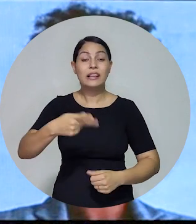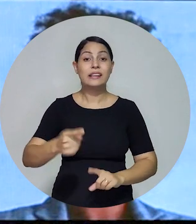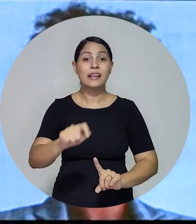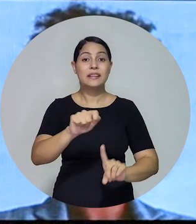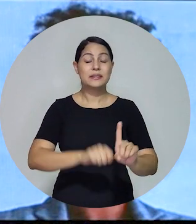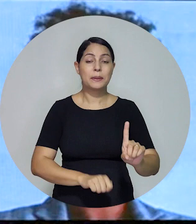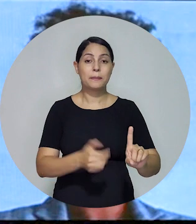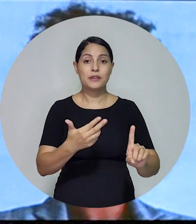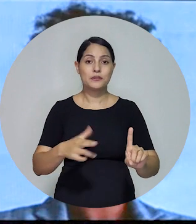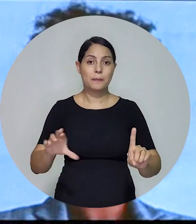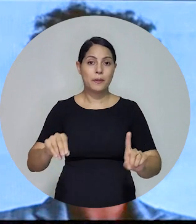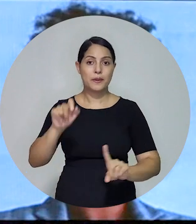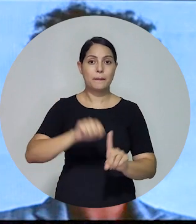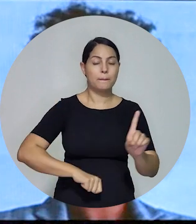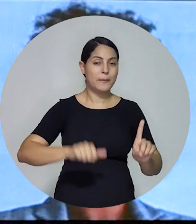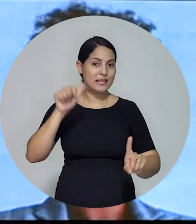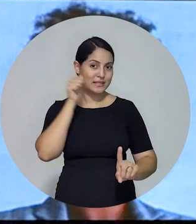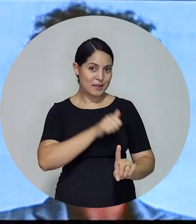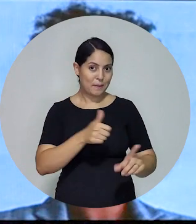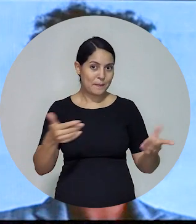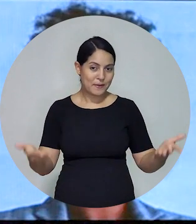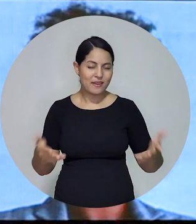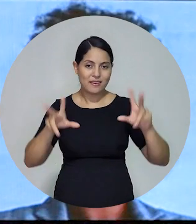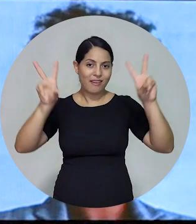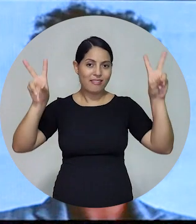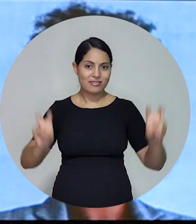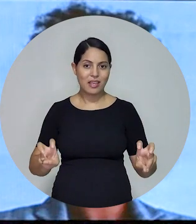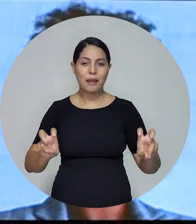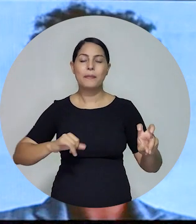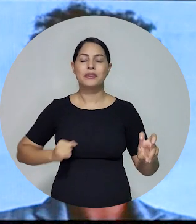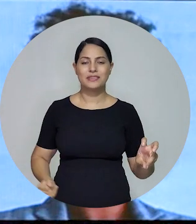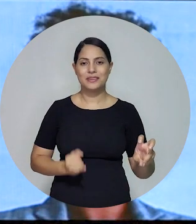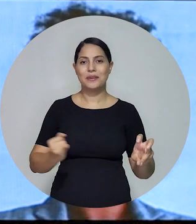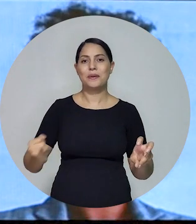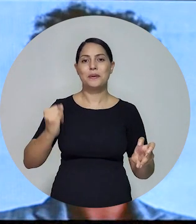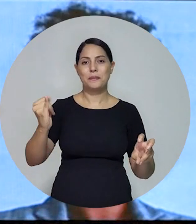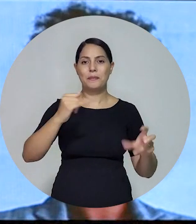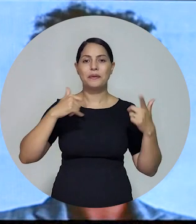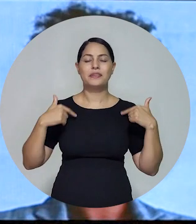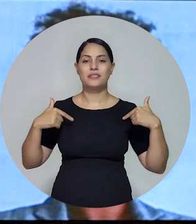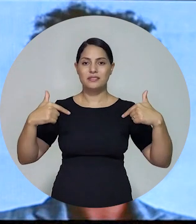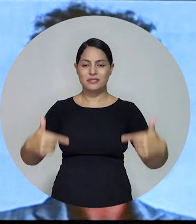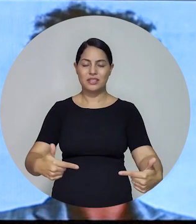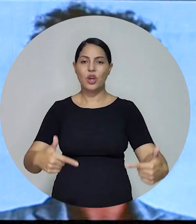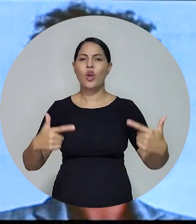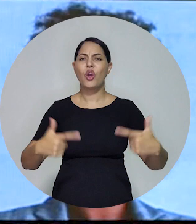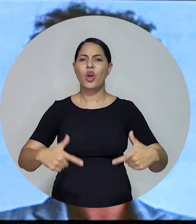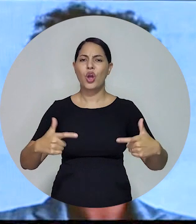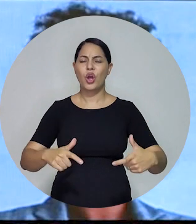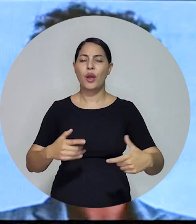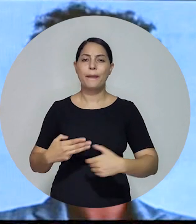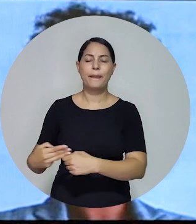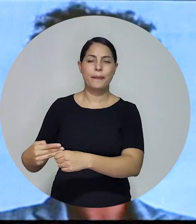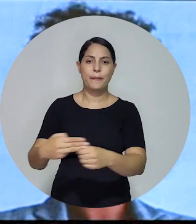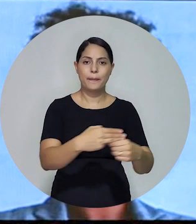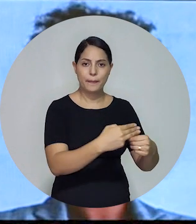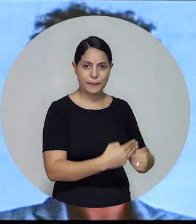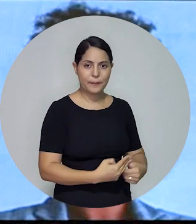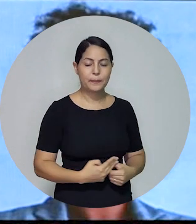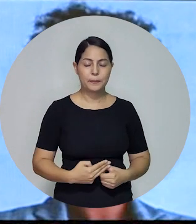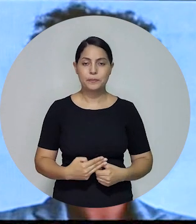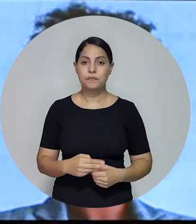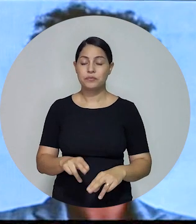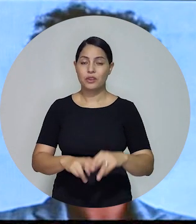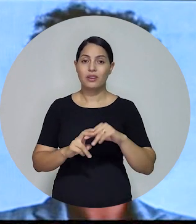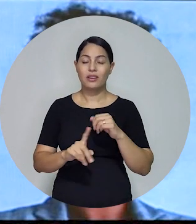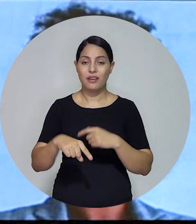evento para a gente poder lançar já nesse mês da mulher essa temática que vai ajudar as mulheres também a atuarem nesses casos